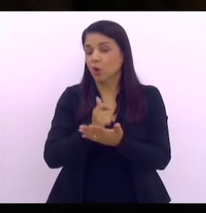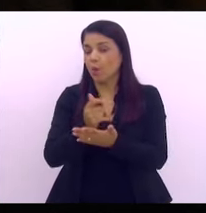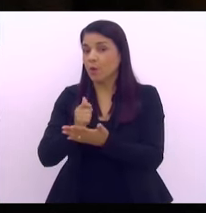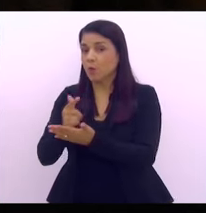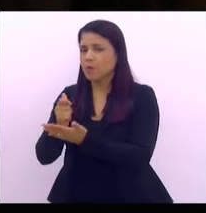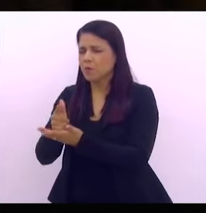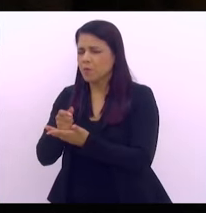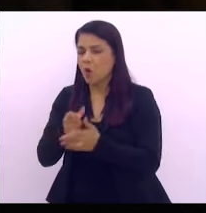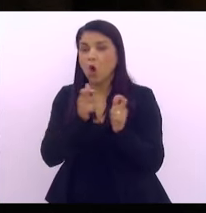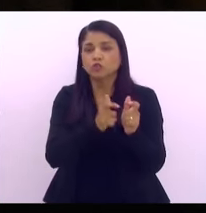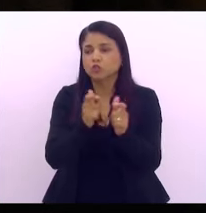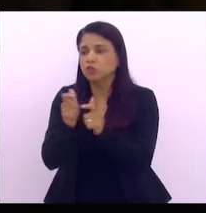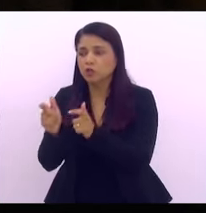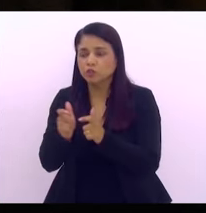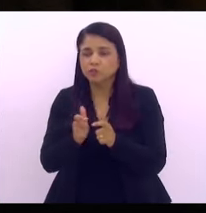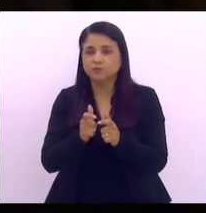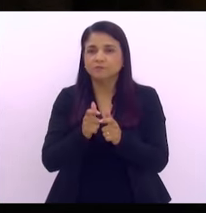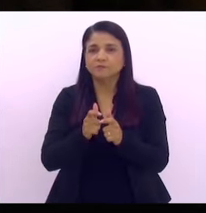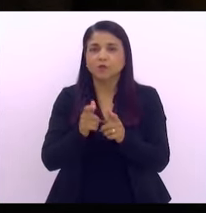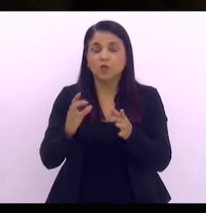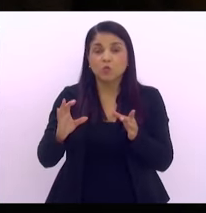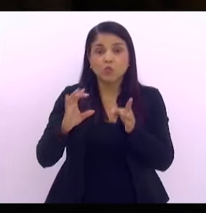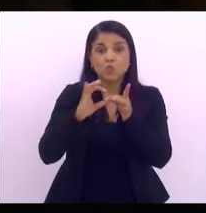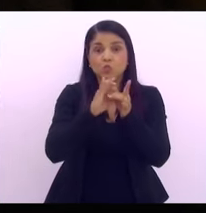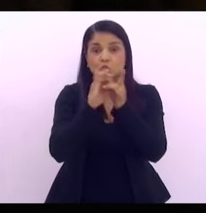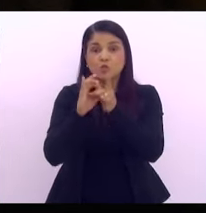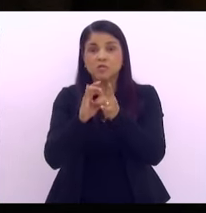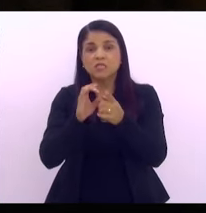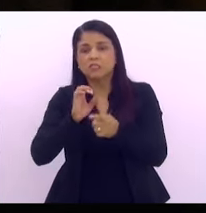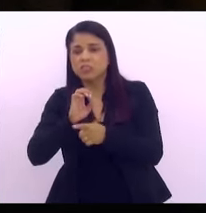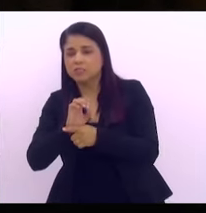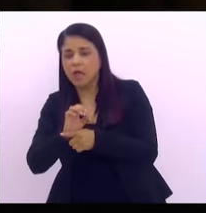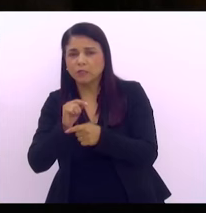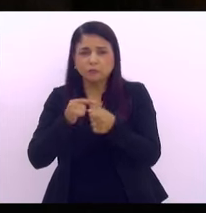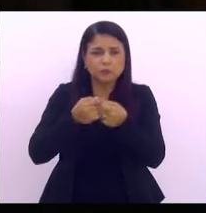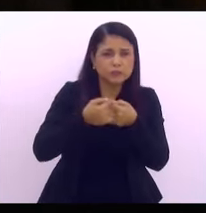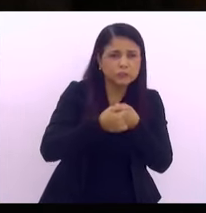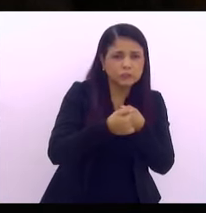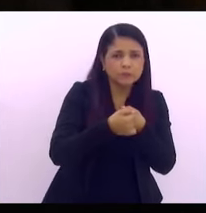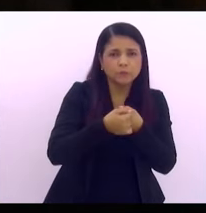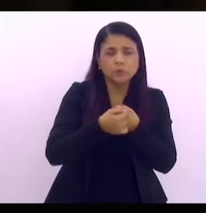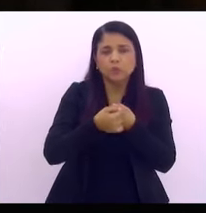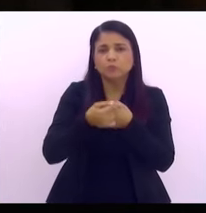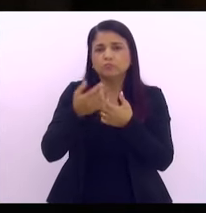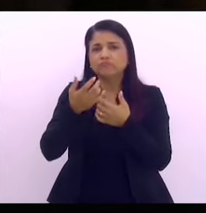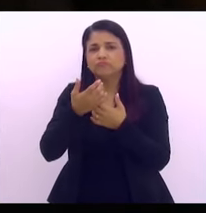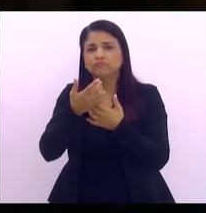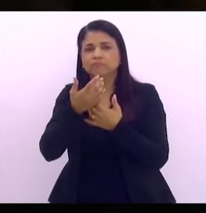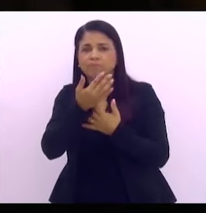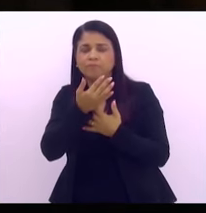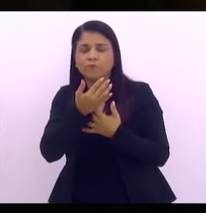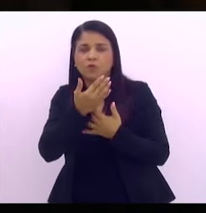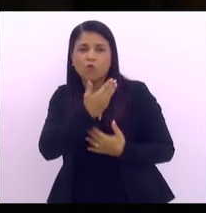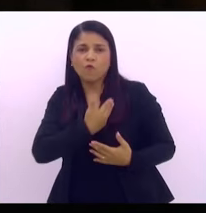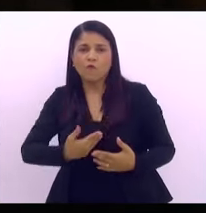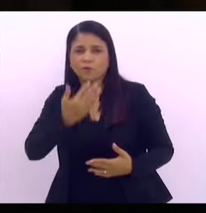de unir Estado, União, município, todo mundo na mesma